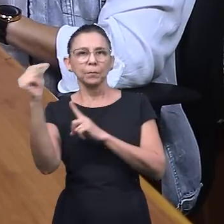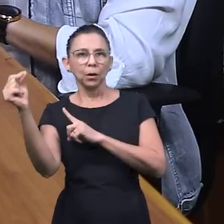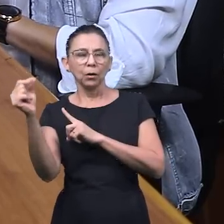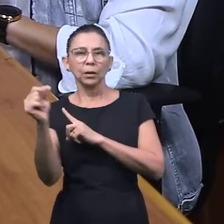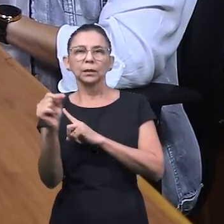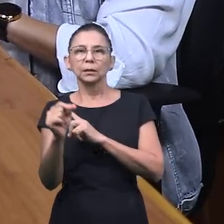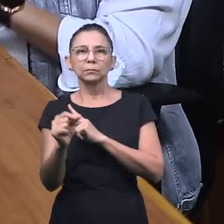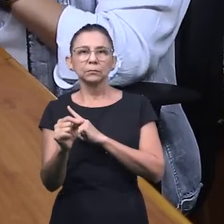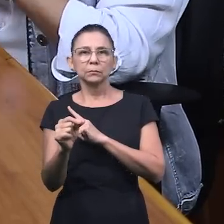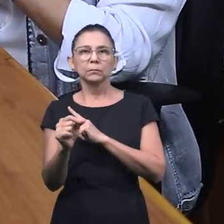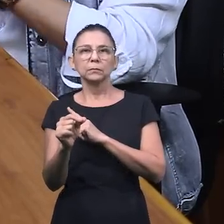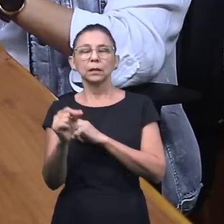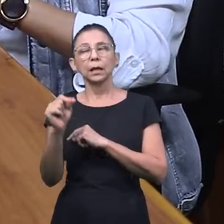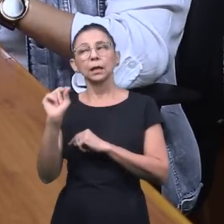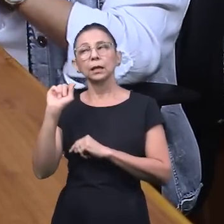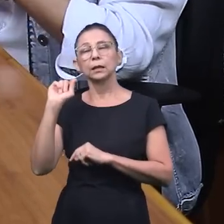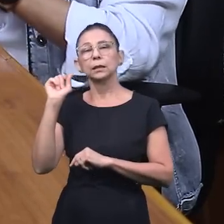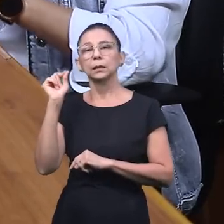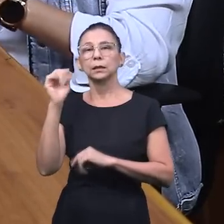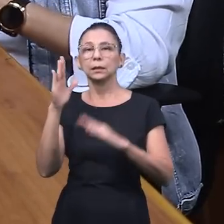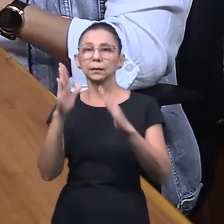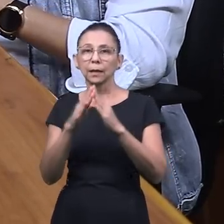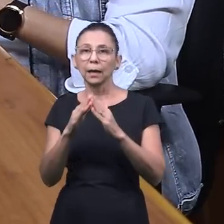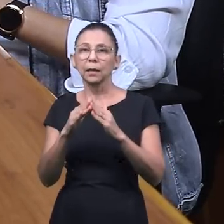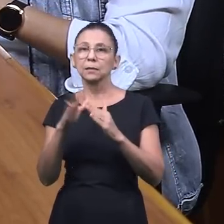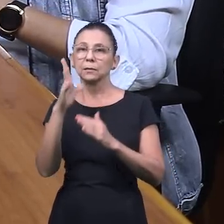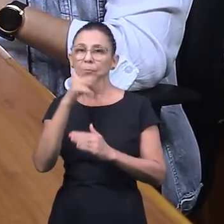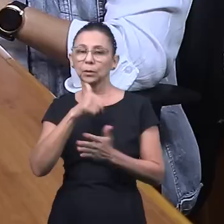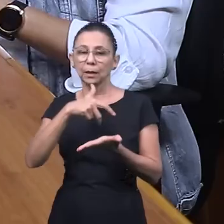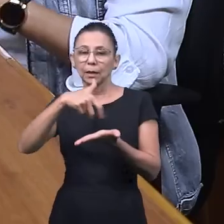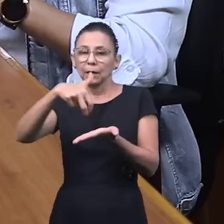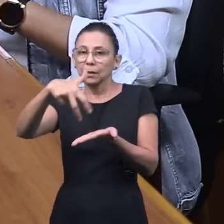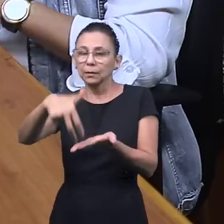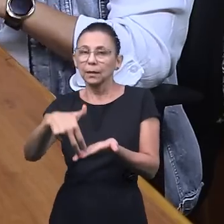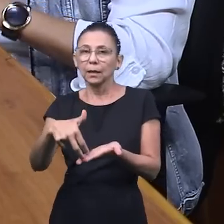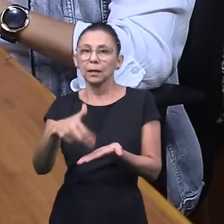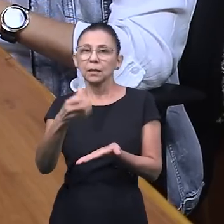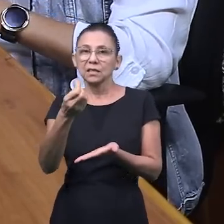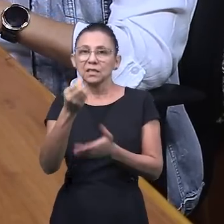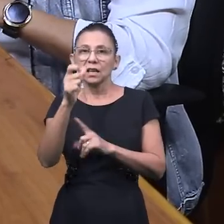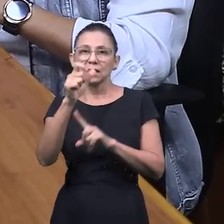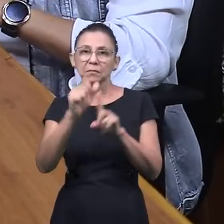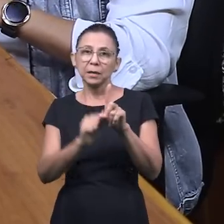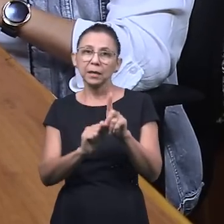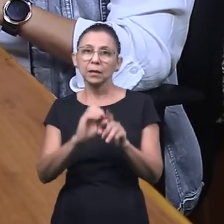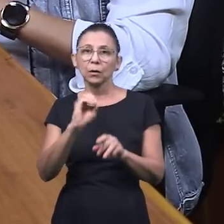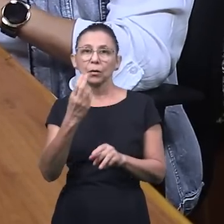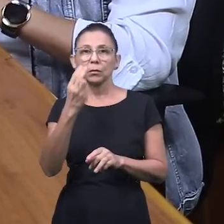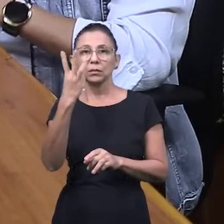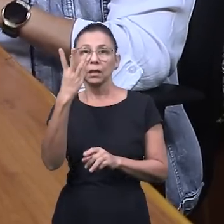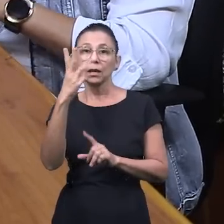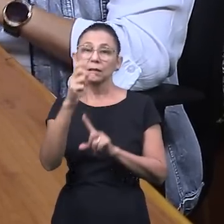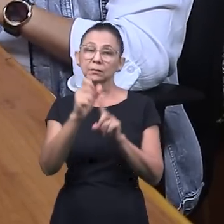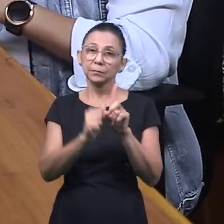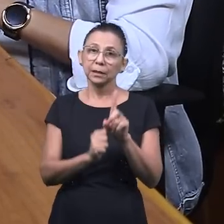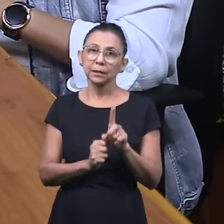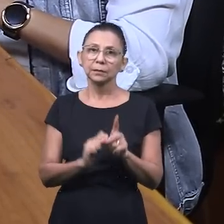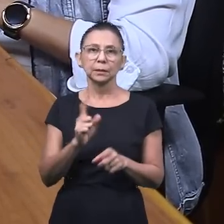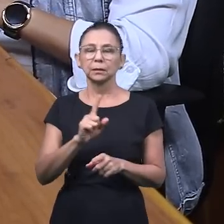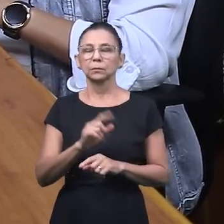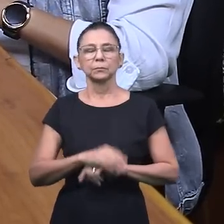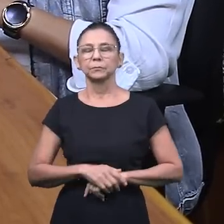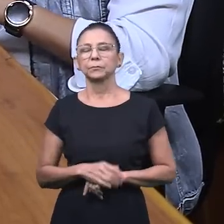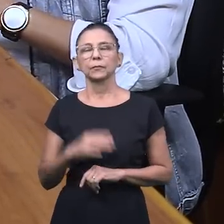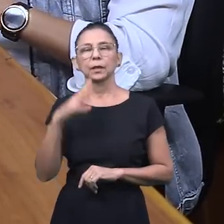começar a andar, né, mesmo com a fisioterapia. Mas o Senhor, Ele agiu, né, dentro daquilo que Ele havia te